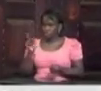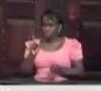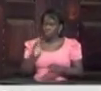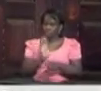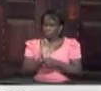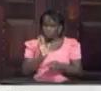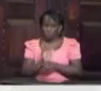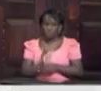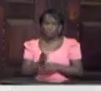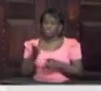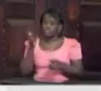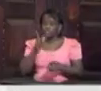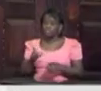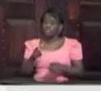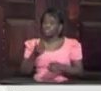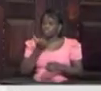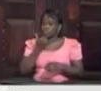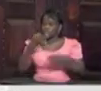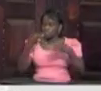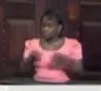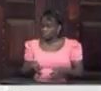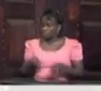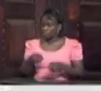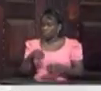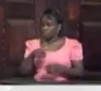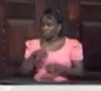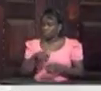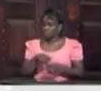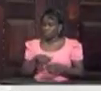defesa dessa garantia que o interior e os